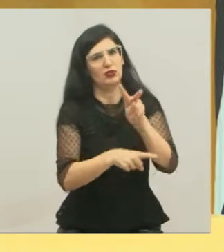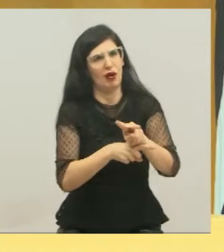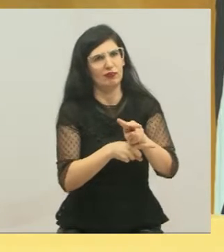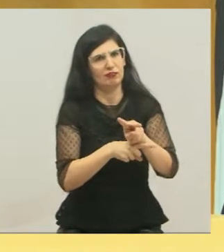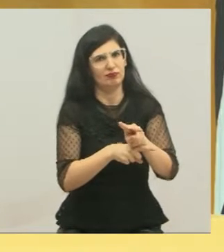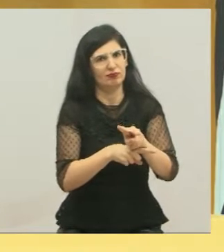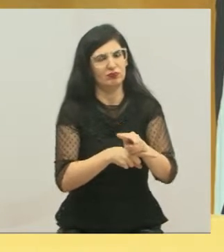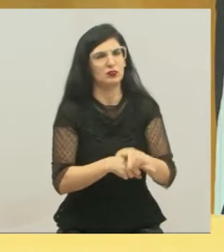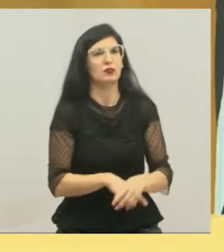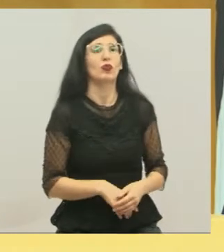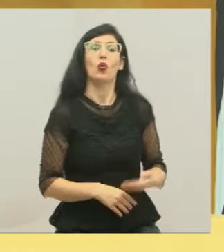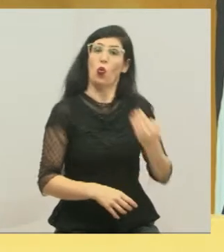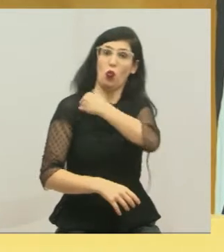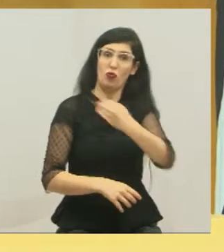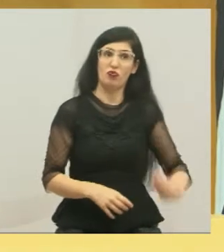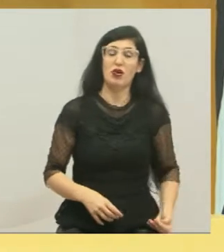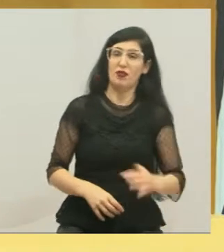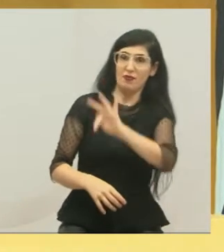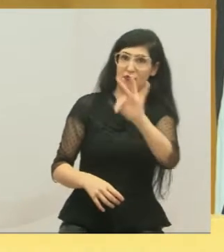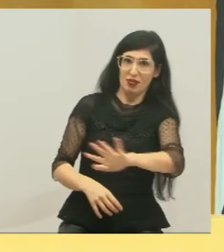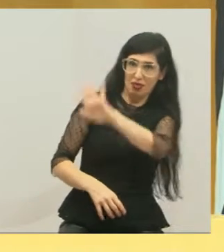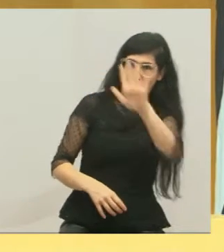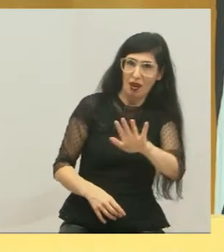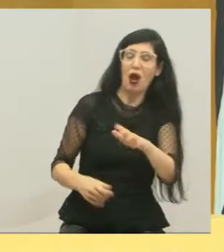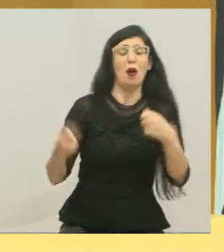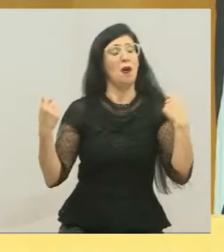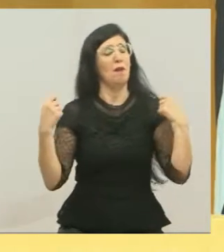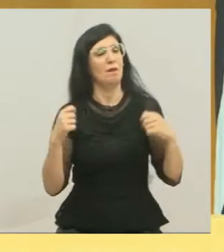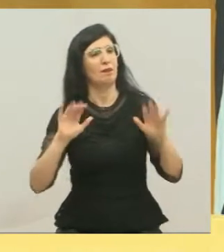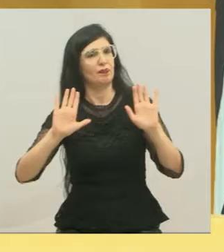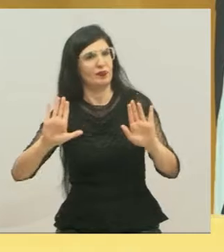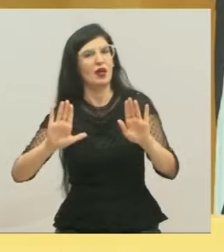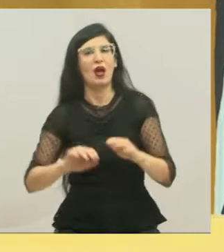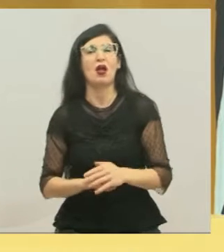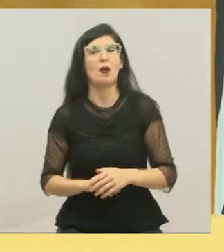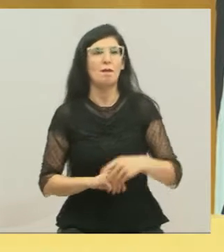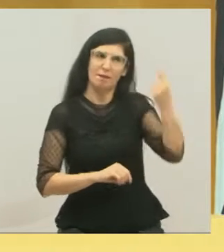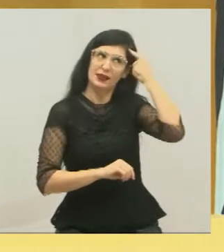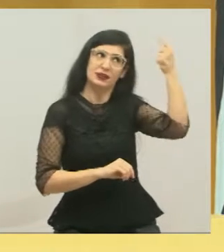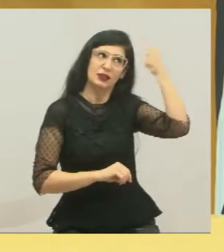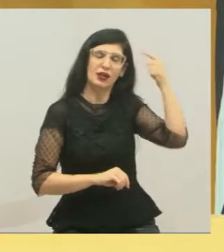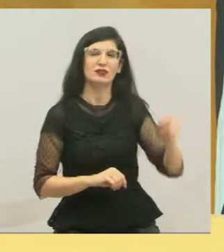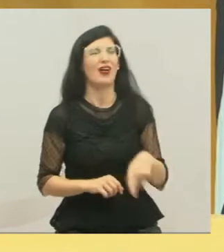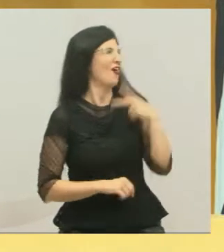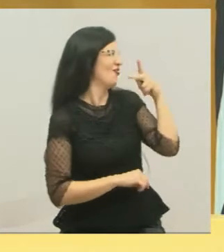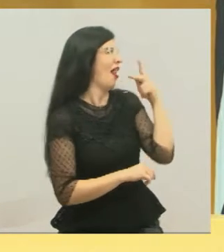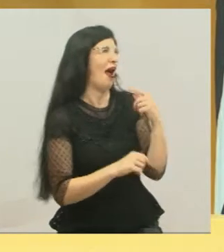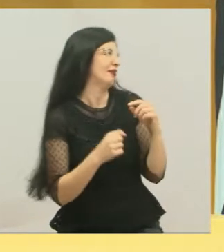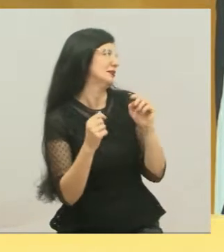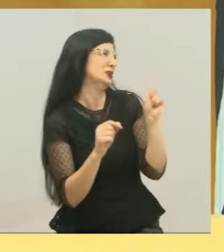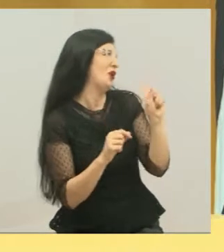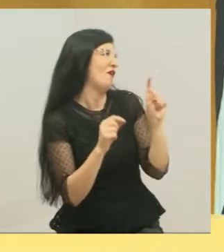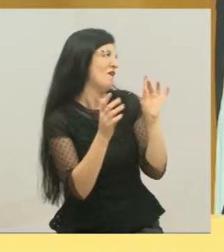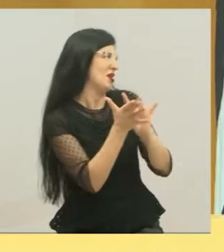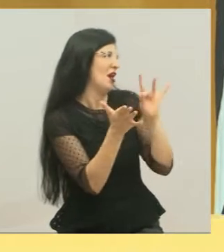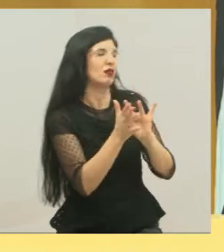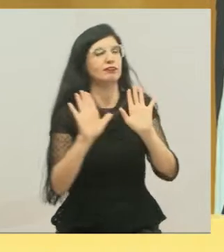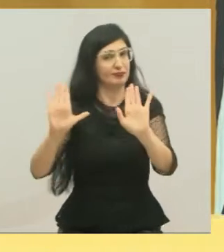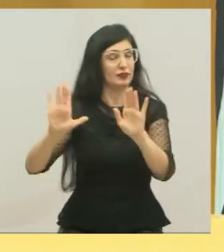o atual governo federal tá pensando e não venha falar para mim que não é verdade porque é onde já se viu